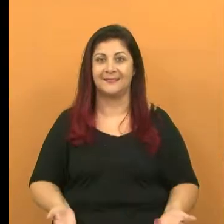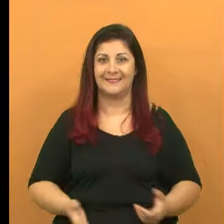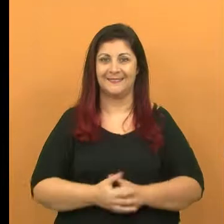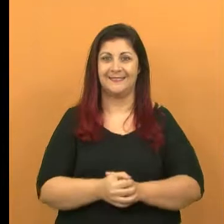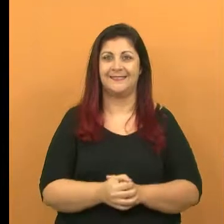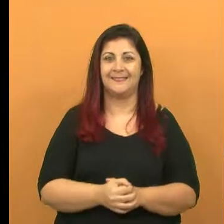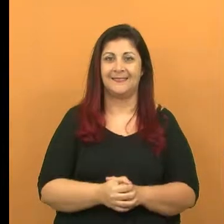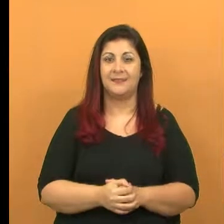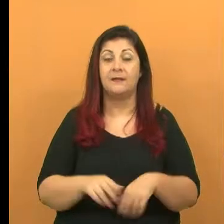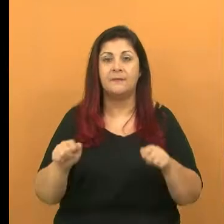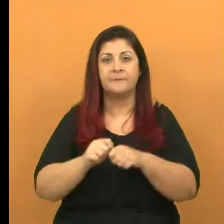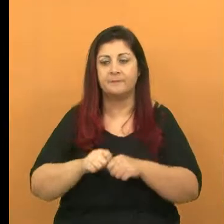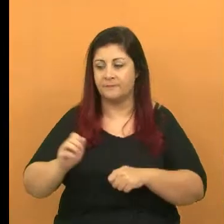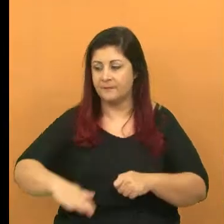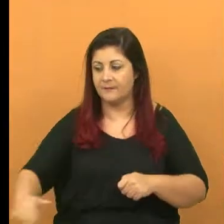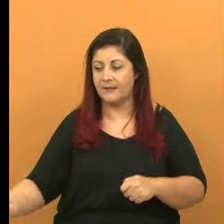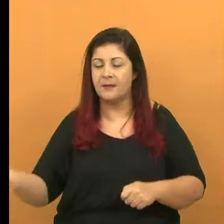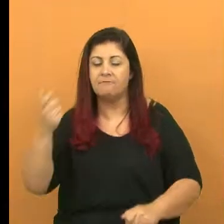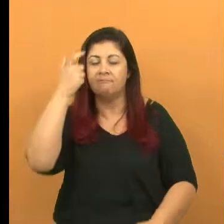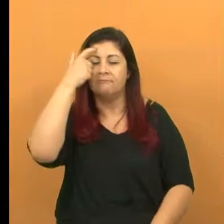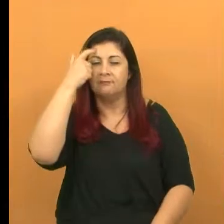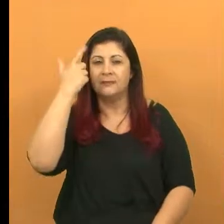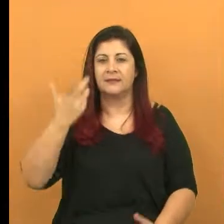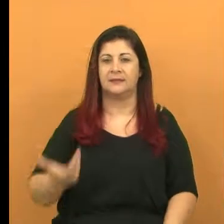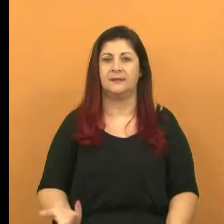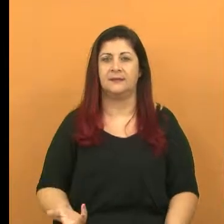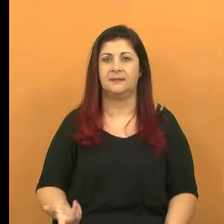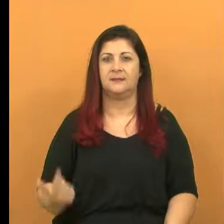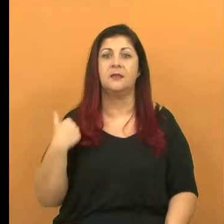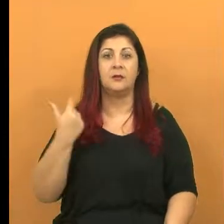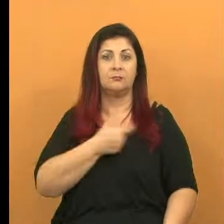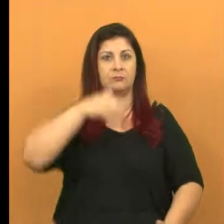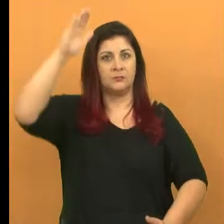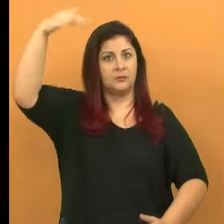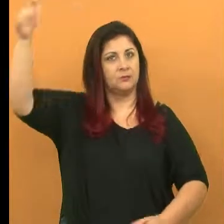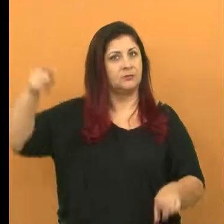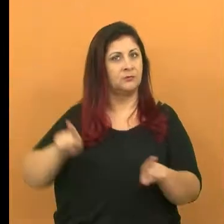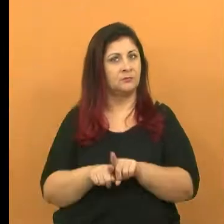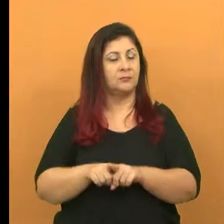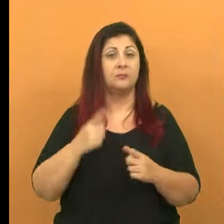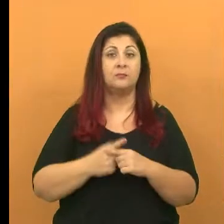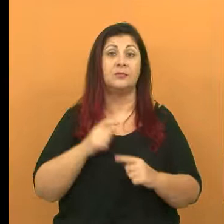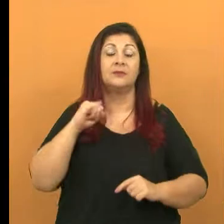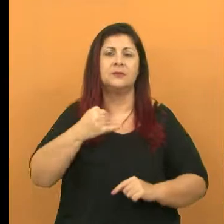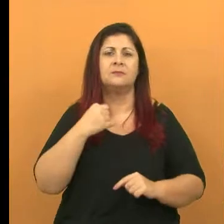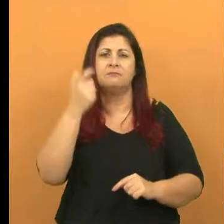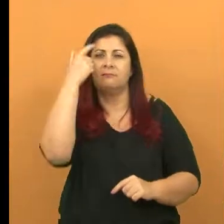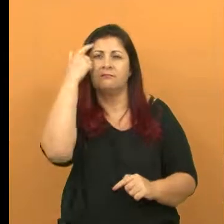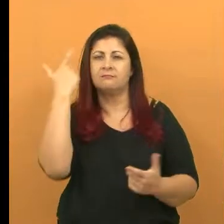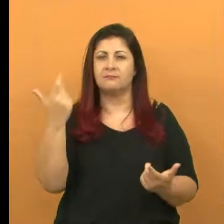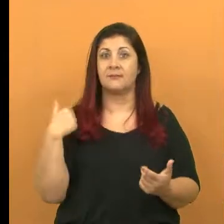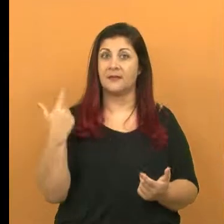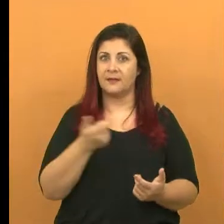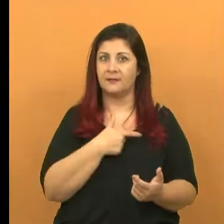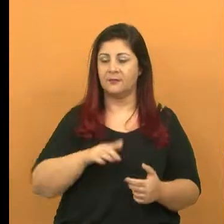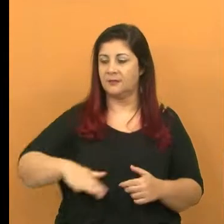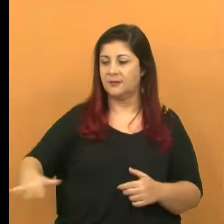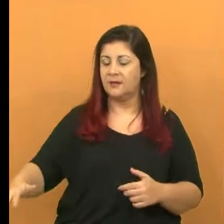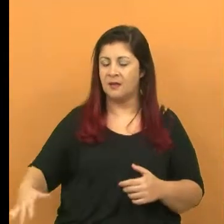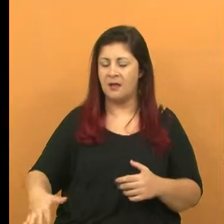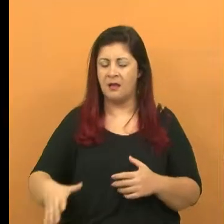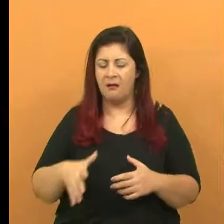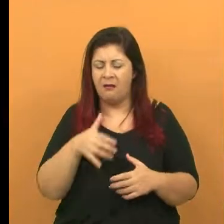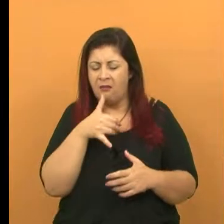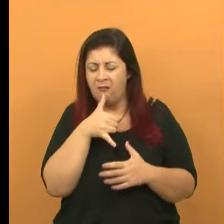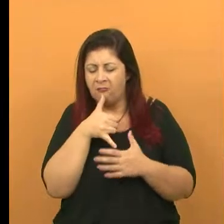é deixar a criança pensar e ser criança, e nós adultos também, porque quando a gente pensa em ser criança, a gente tira as mágoas